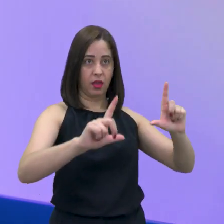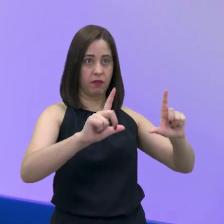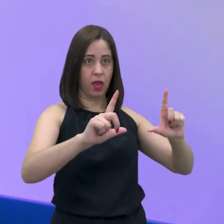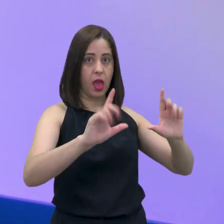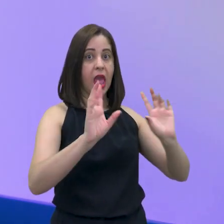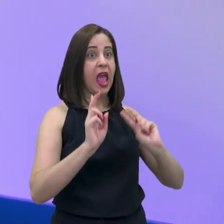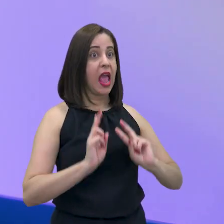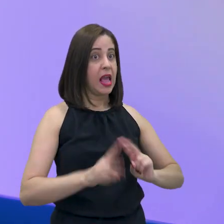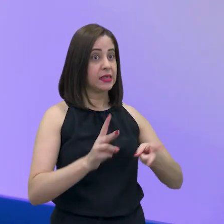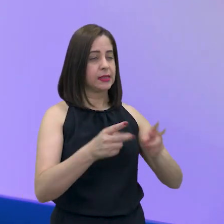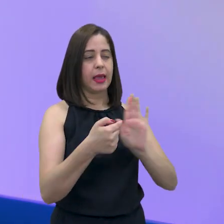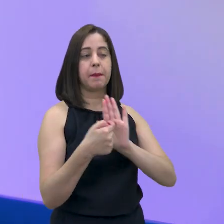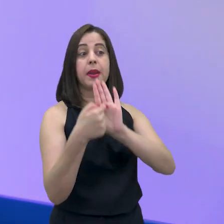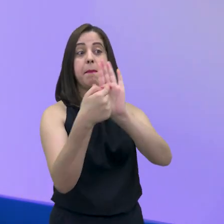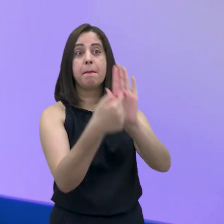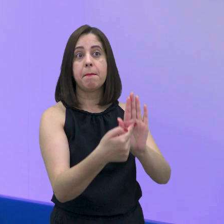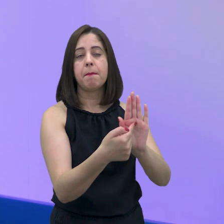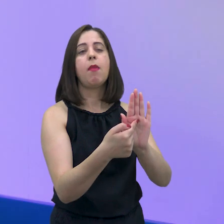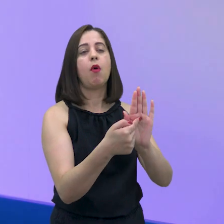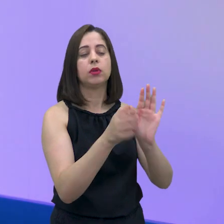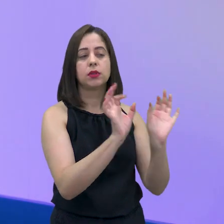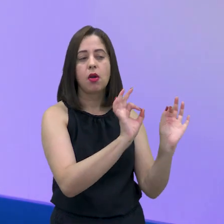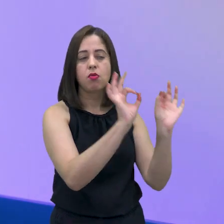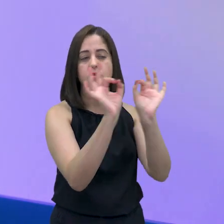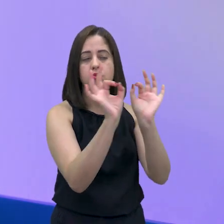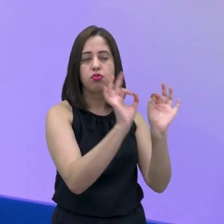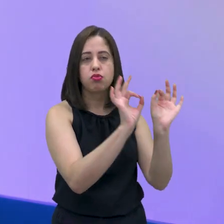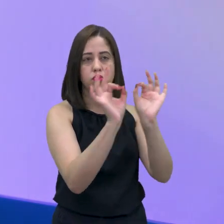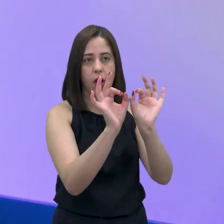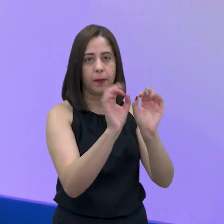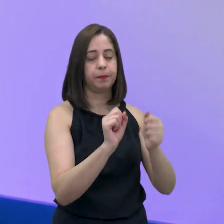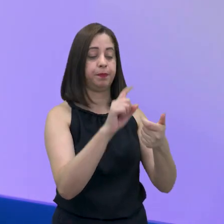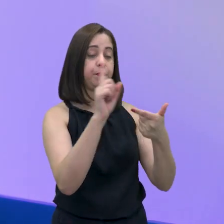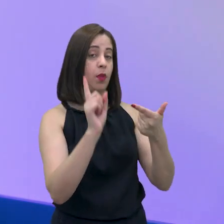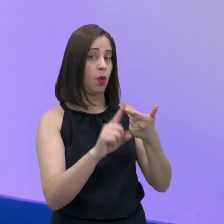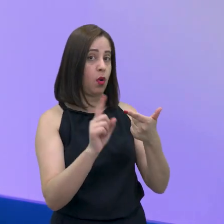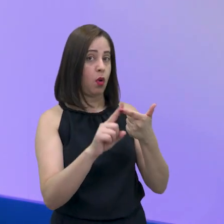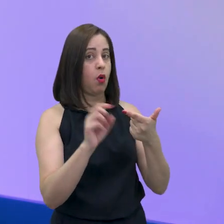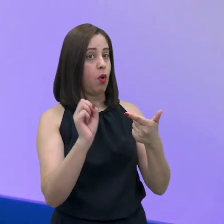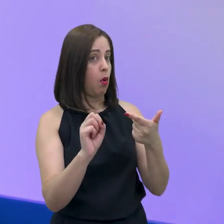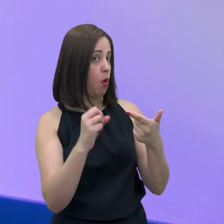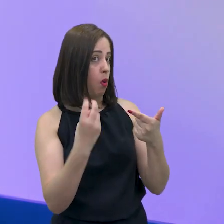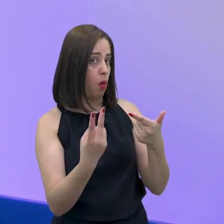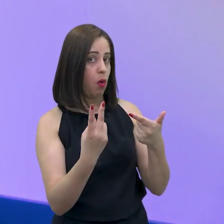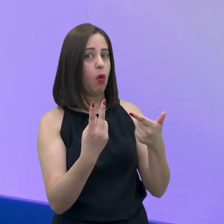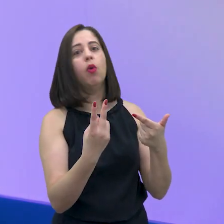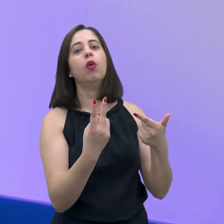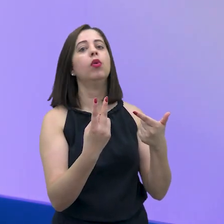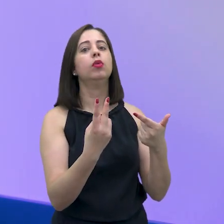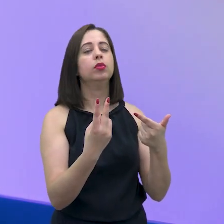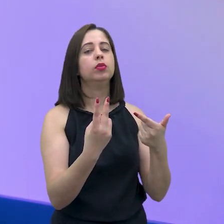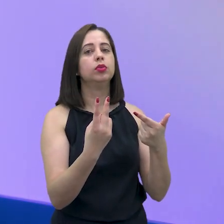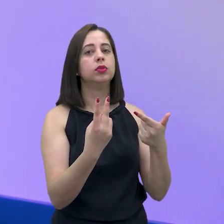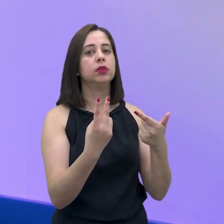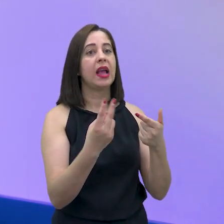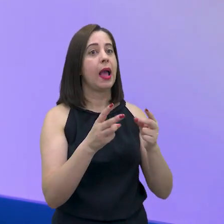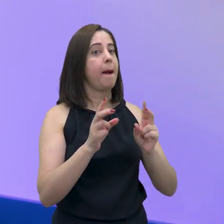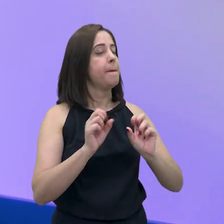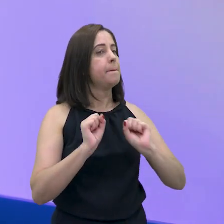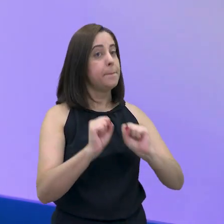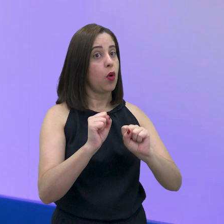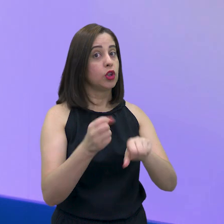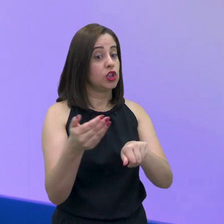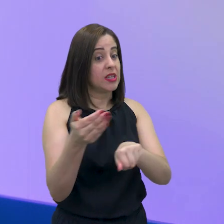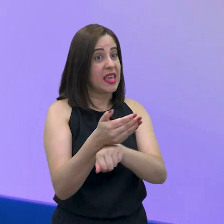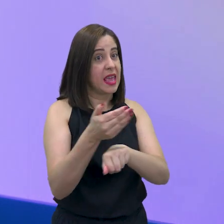exibe cotidianamente a rotina do Poder Legislativo, né? Se for um canal do ponto de vista de gestão pública,